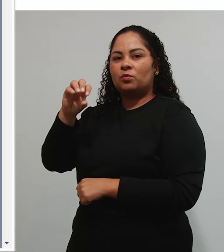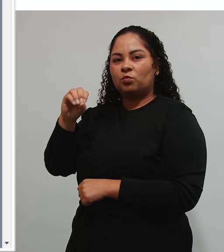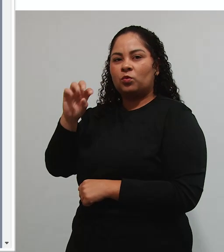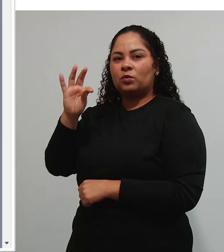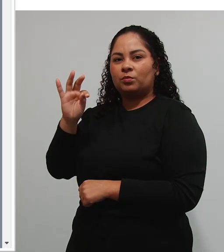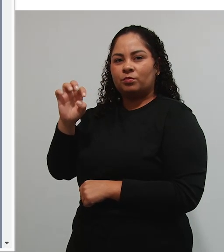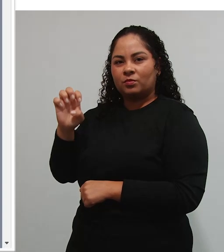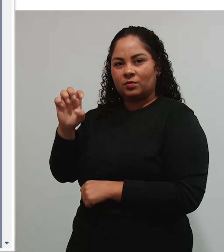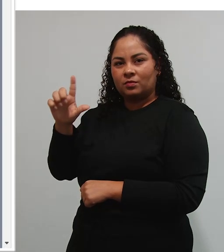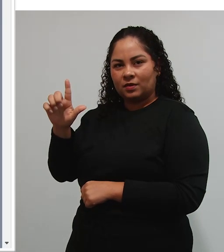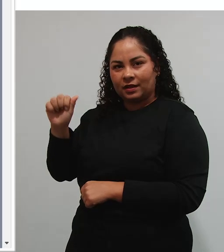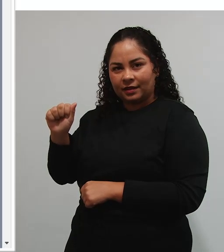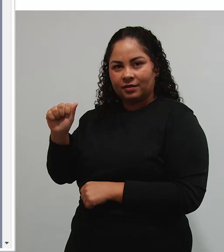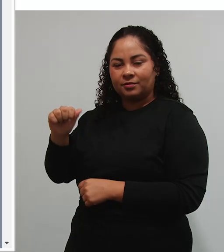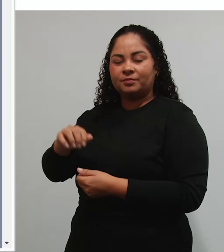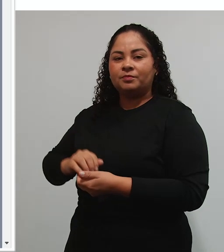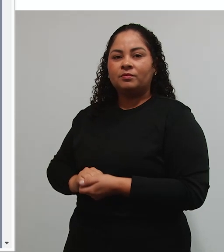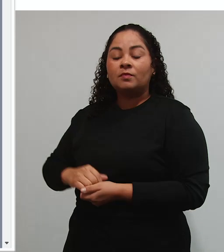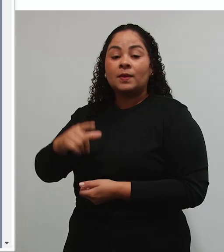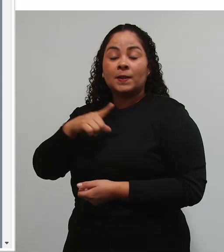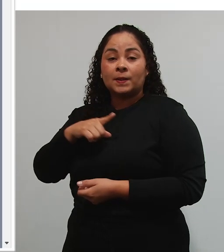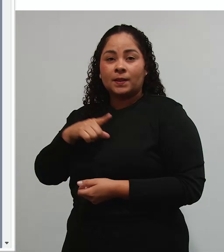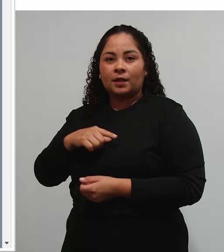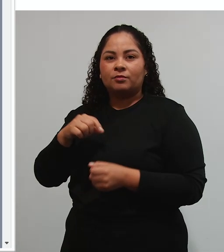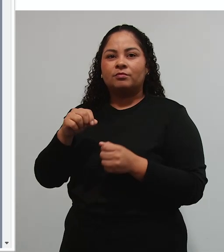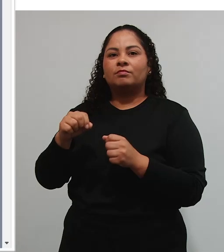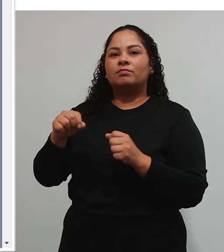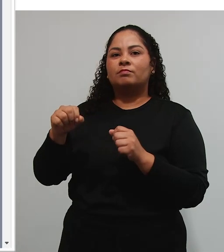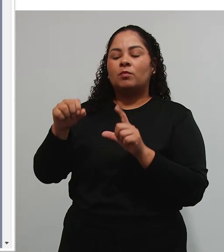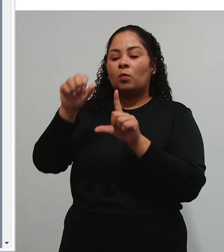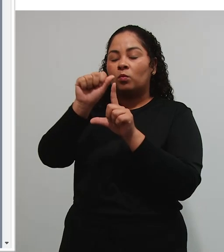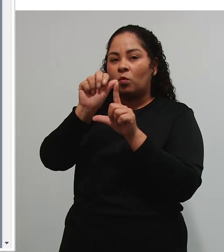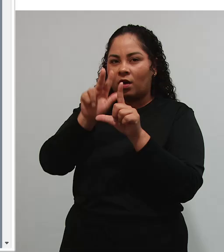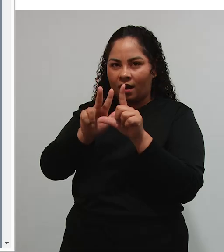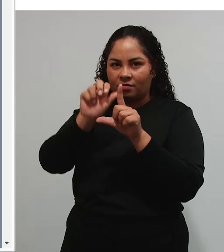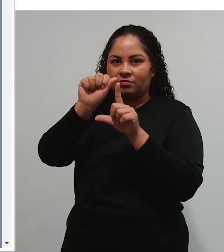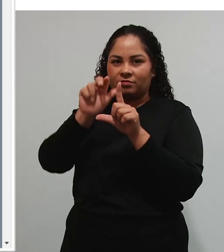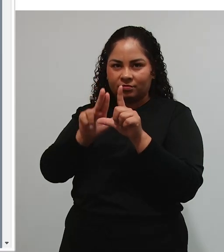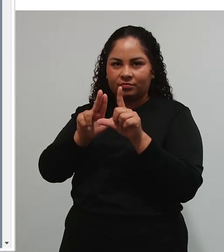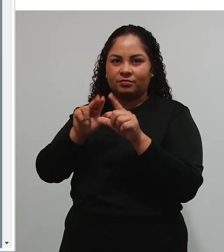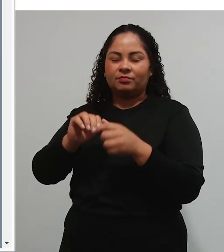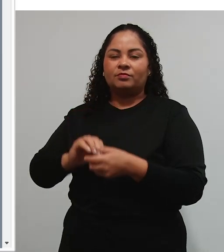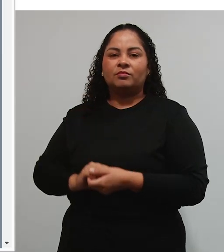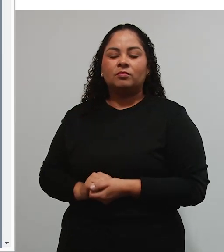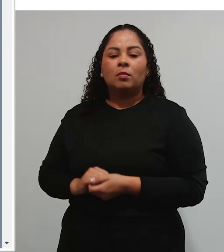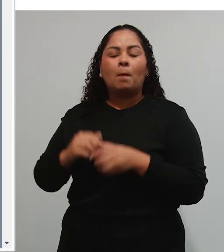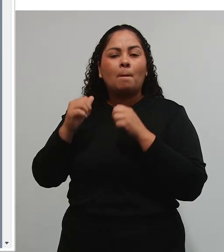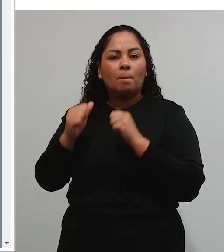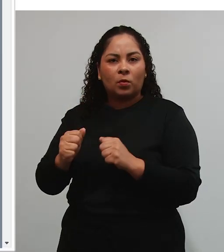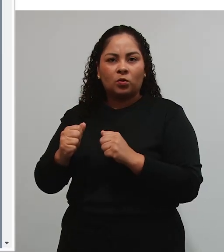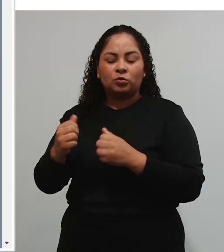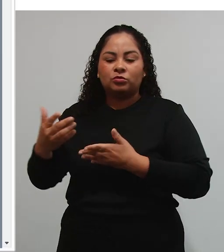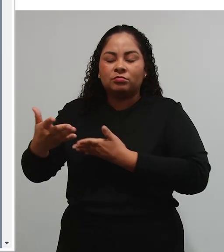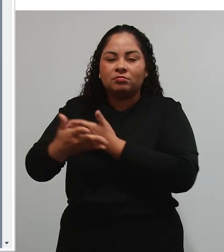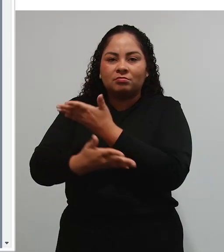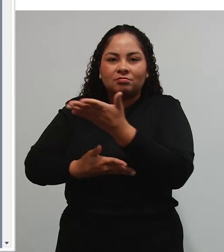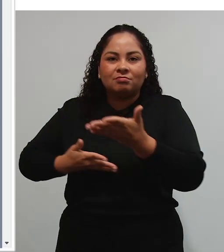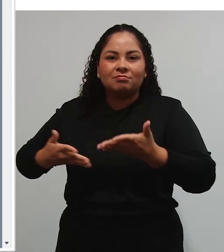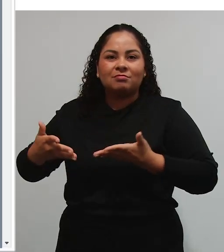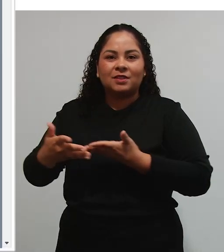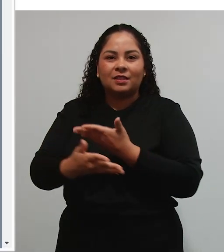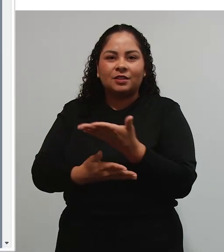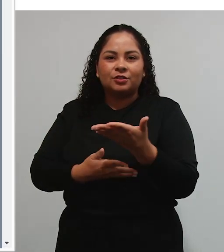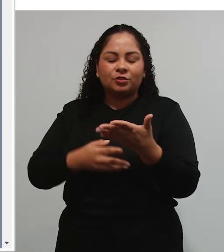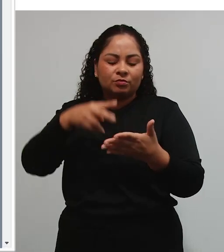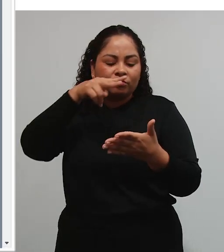ali. Essa apresentação é interativa, que também está disponível aí no ambiente virtual, e por isso que eu clico aqui para vocês perceberem que vocês podem